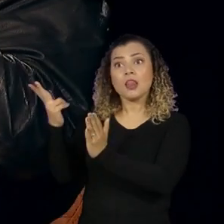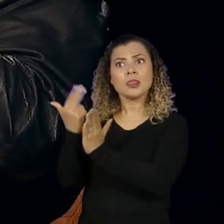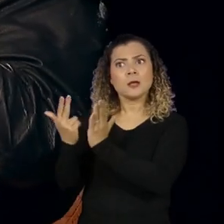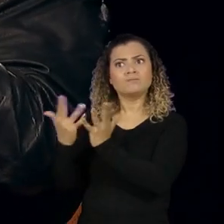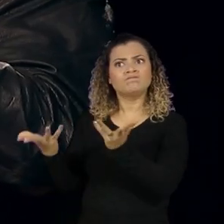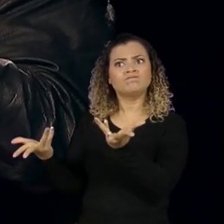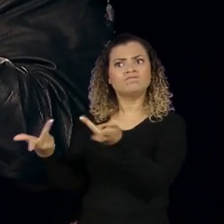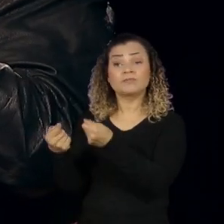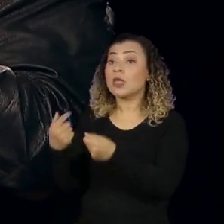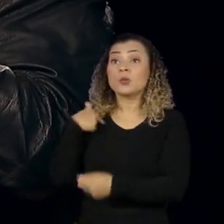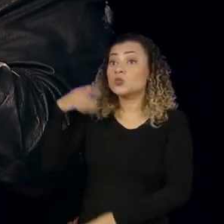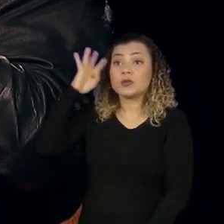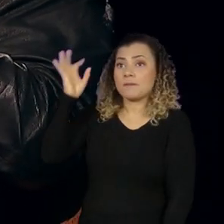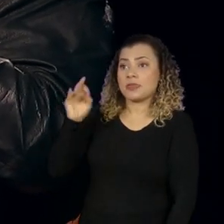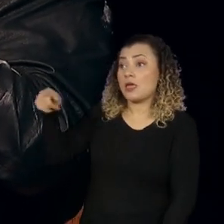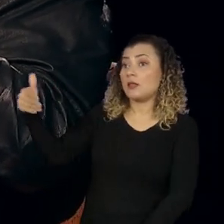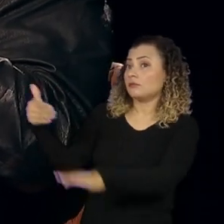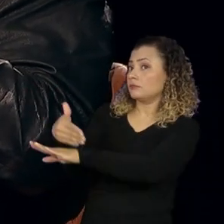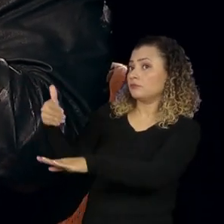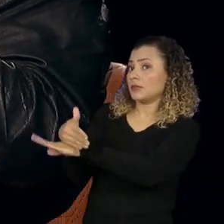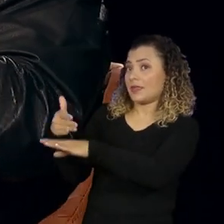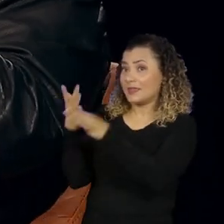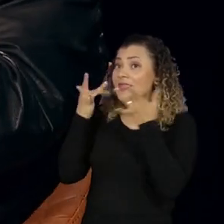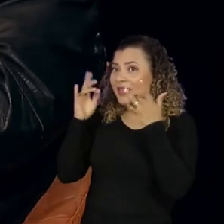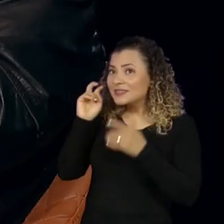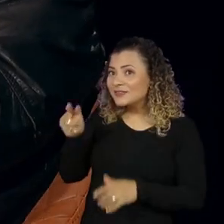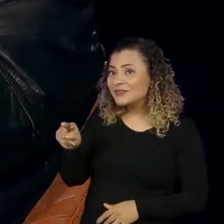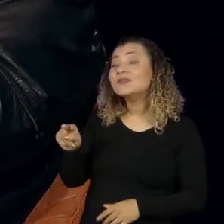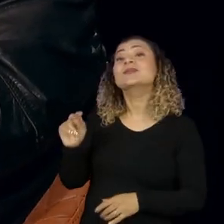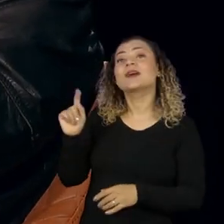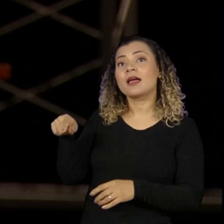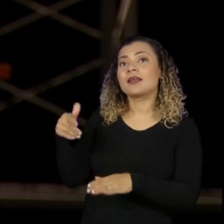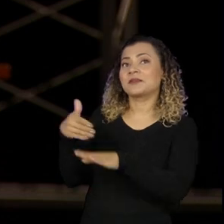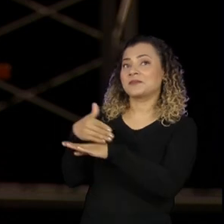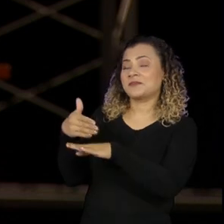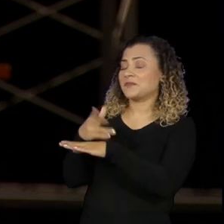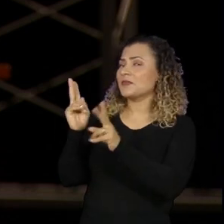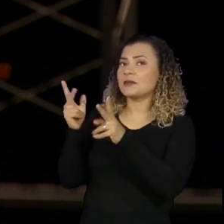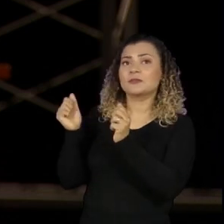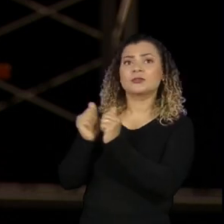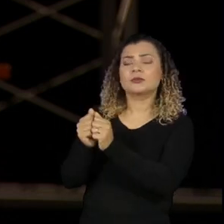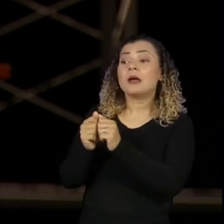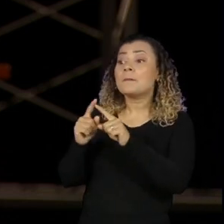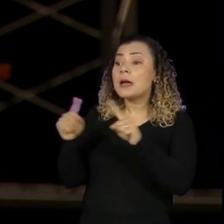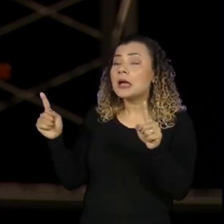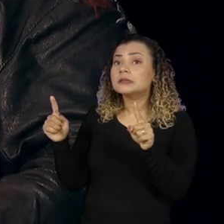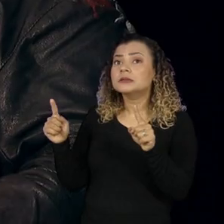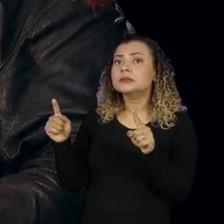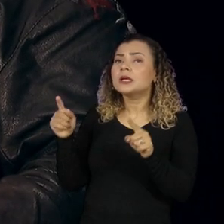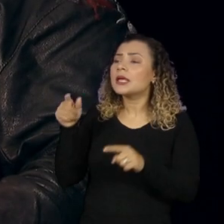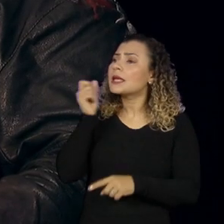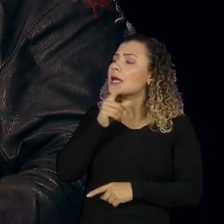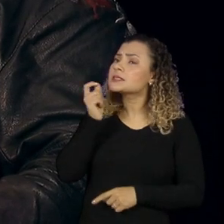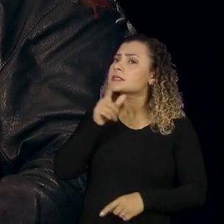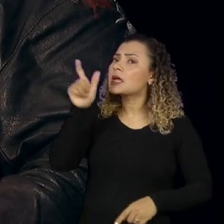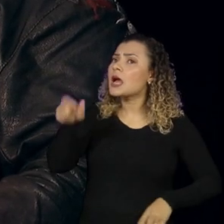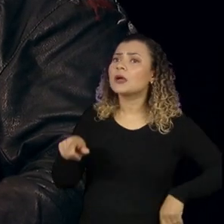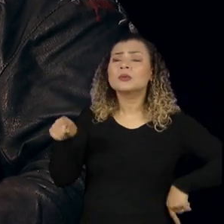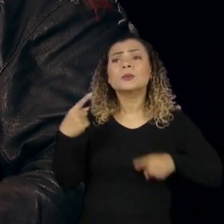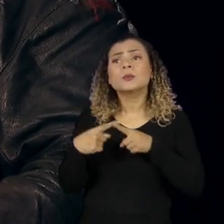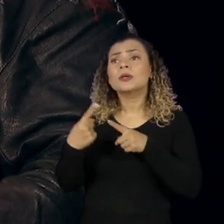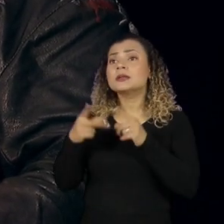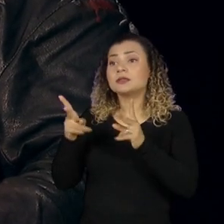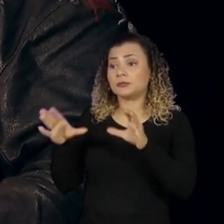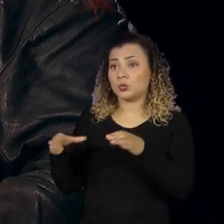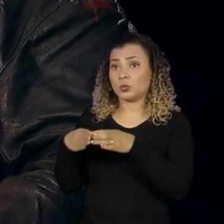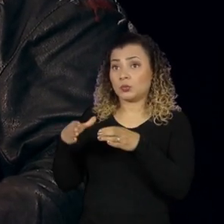né? Porque, assim, ele frequentava esse teatrinho que apareceu, ele é o da Conselheiro Ramalho. E aí o Carcará era engraçado que ele aparecia com a